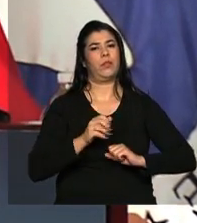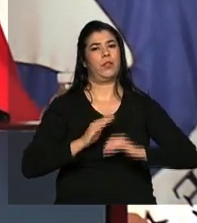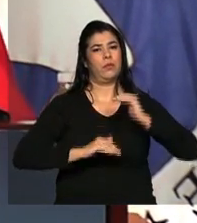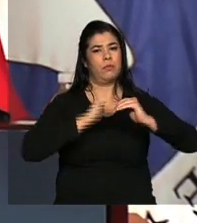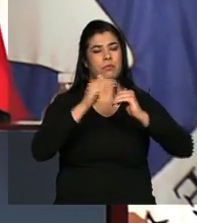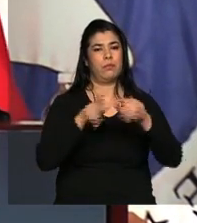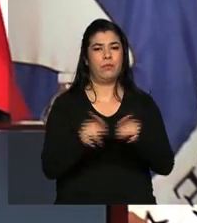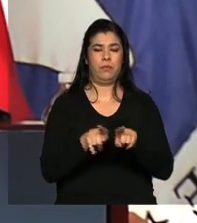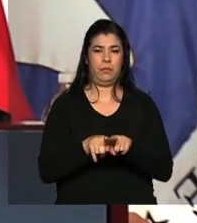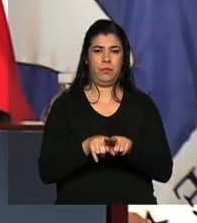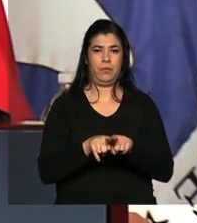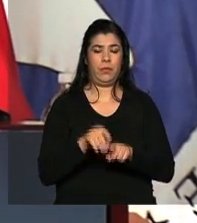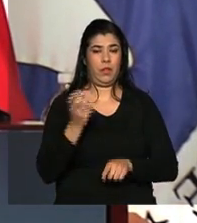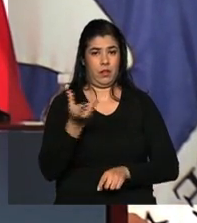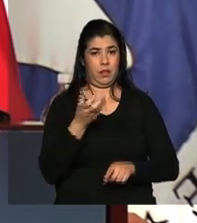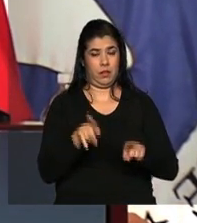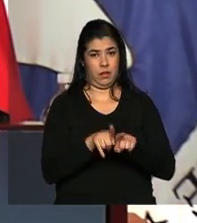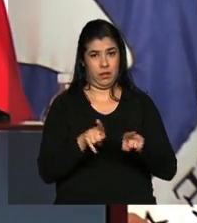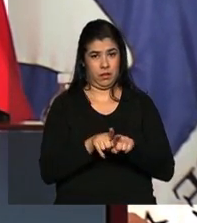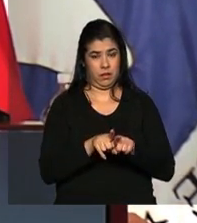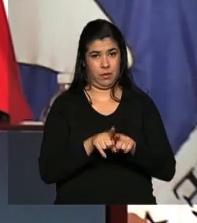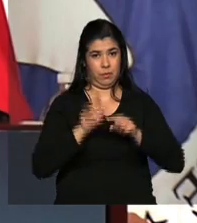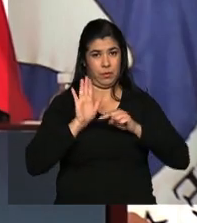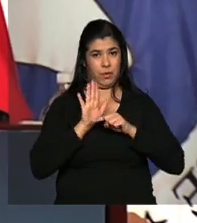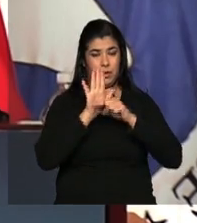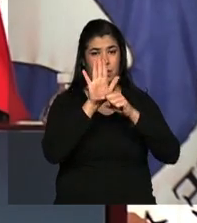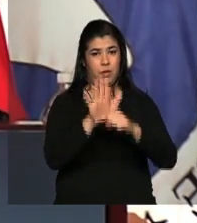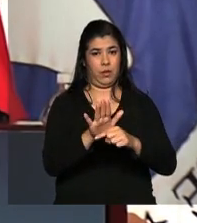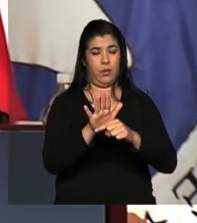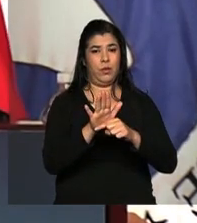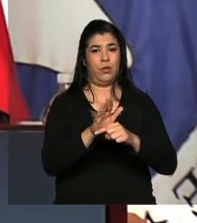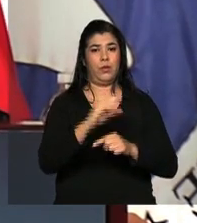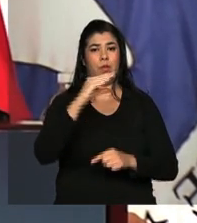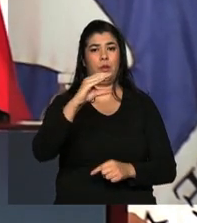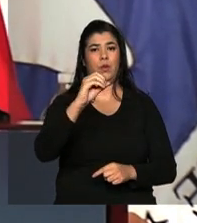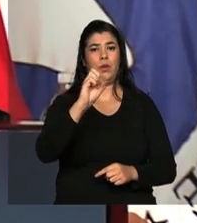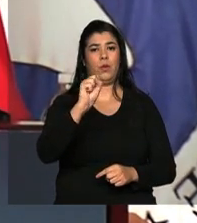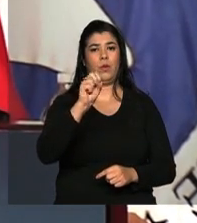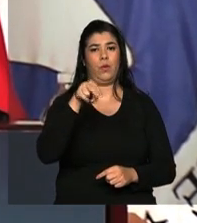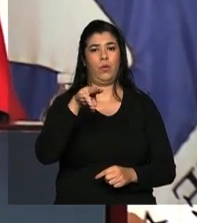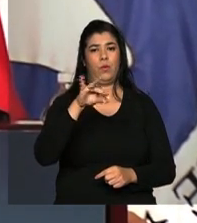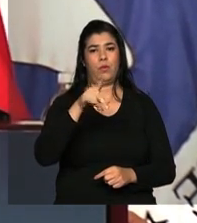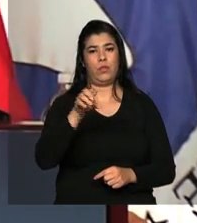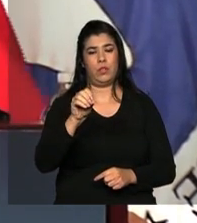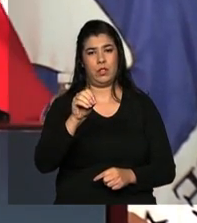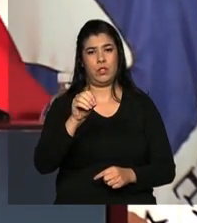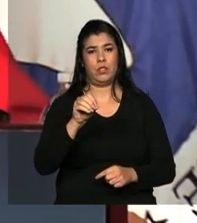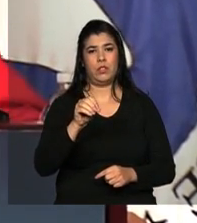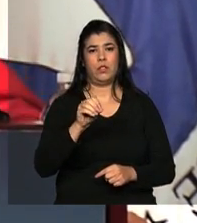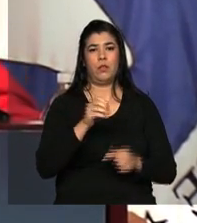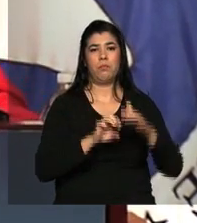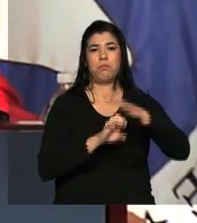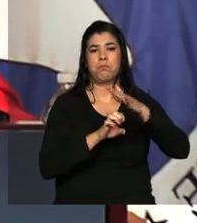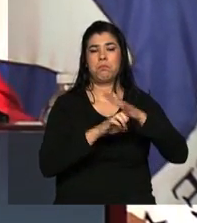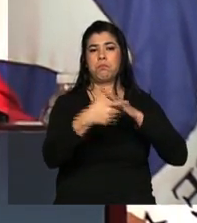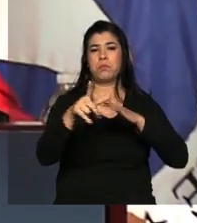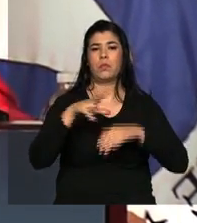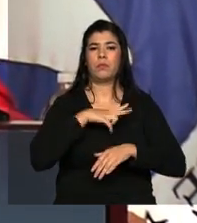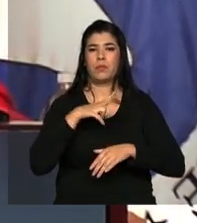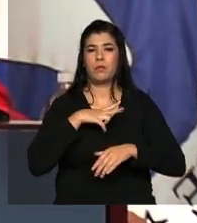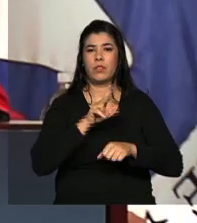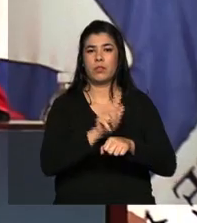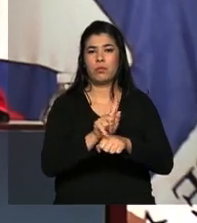crescer. Queremos também concessionar aeroportos, porque o número de passageiros em voos